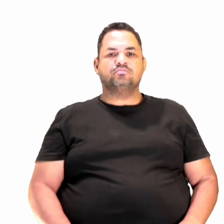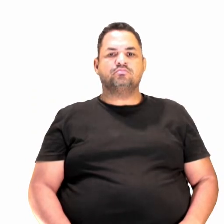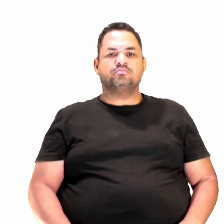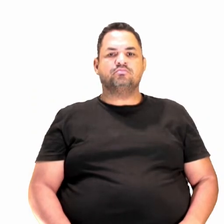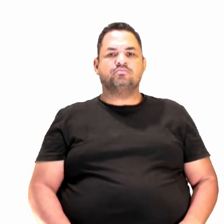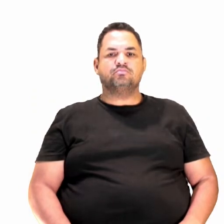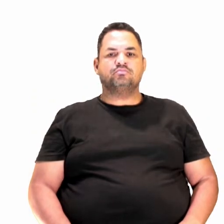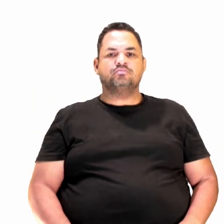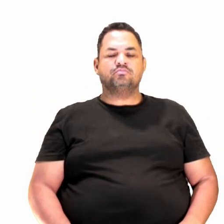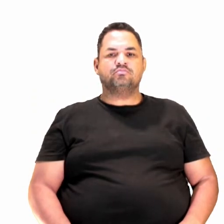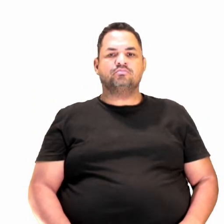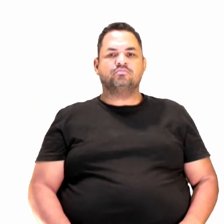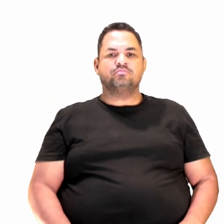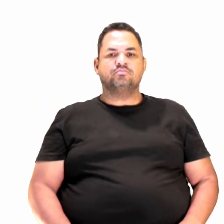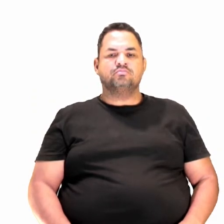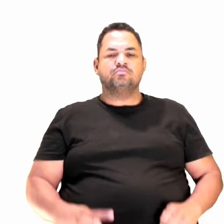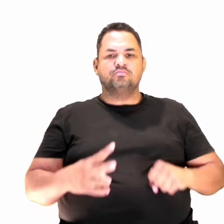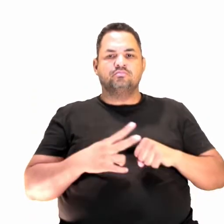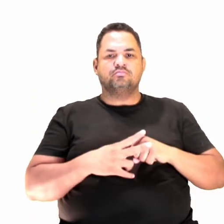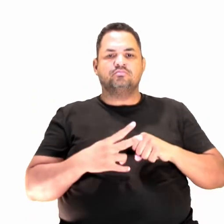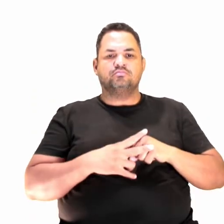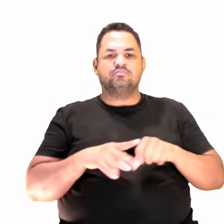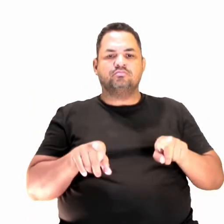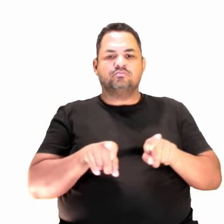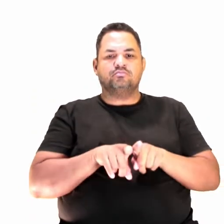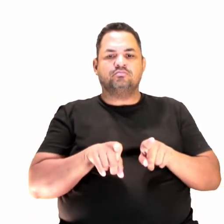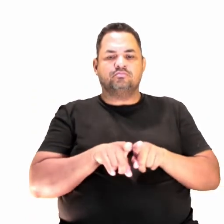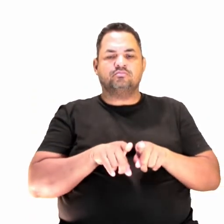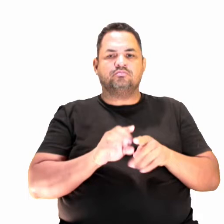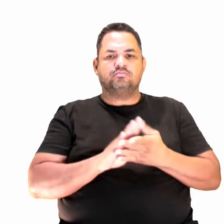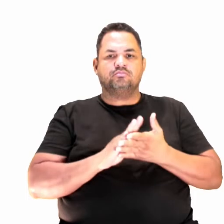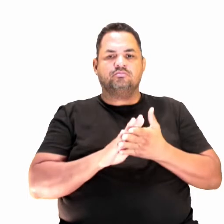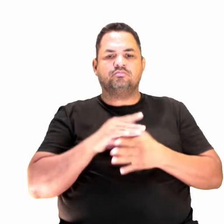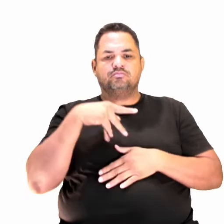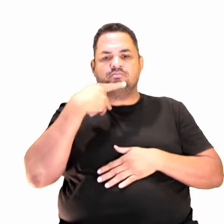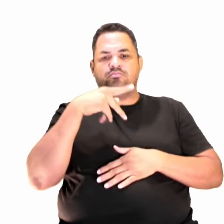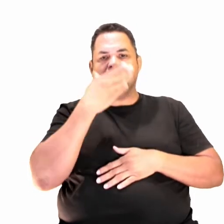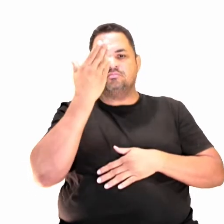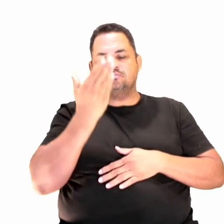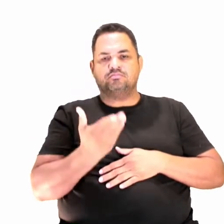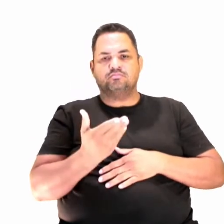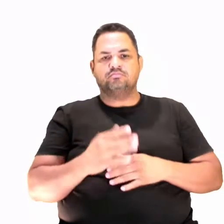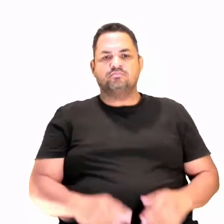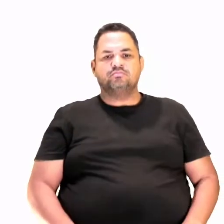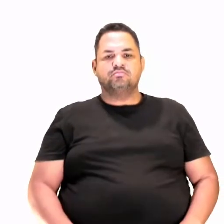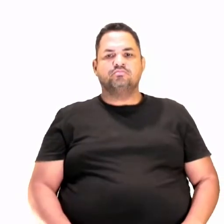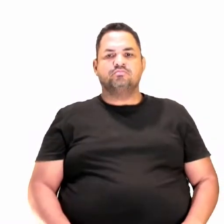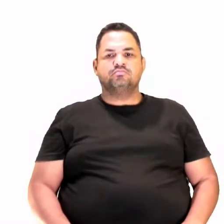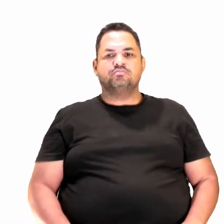devo perder, o lose é o verbo também, verbo que não está conjugado.